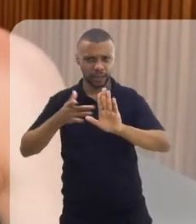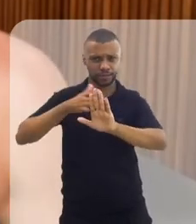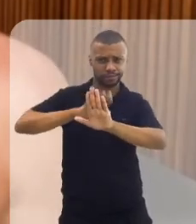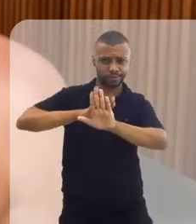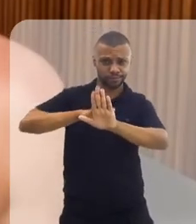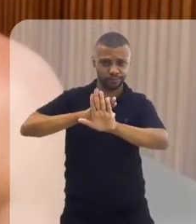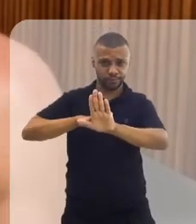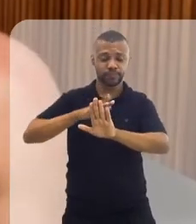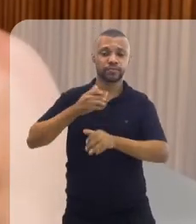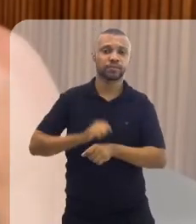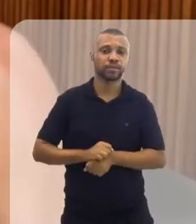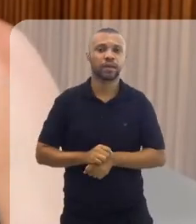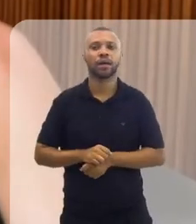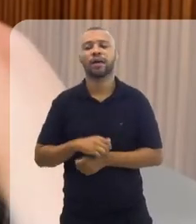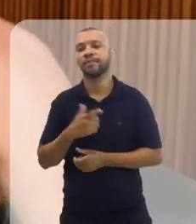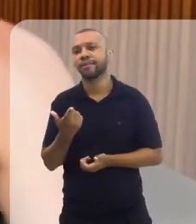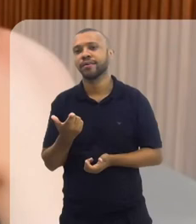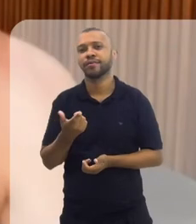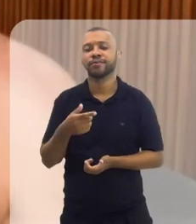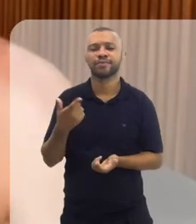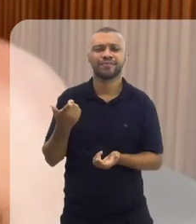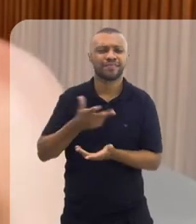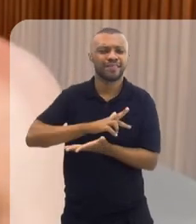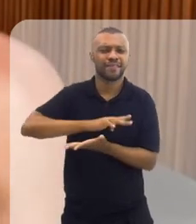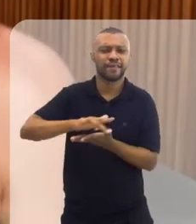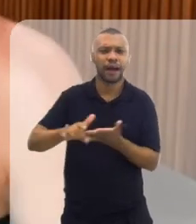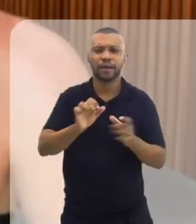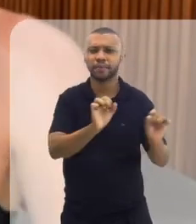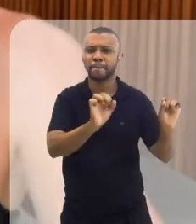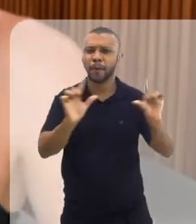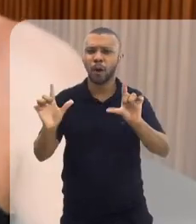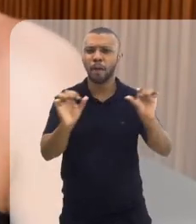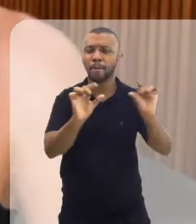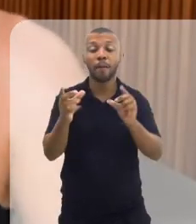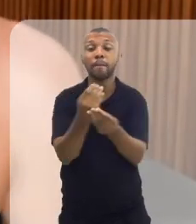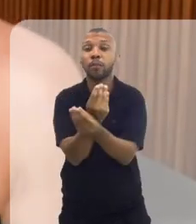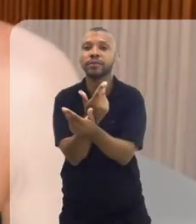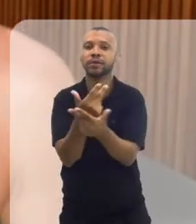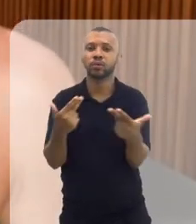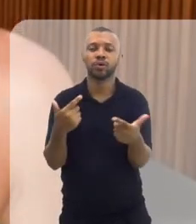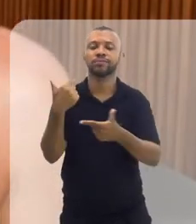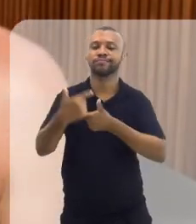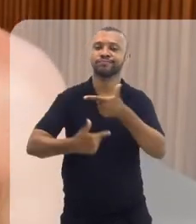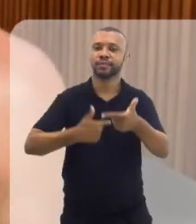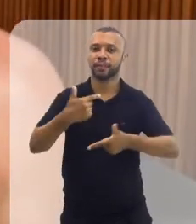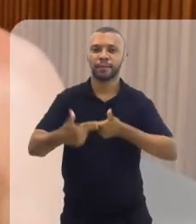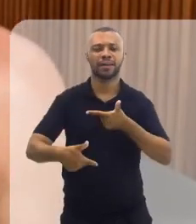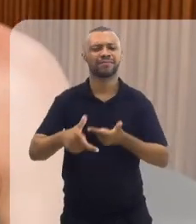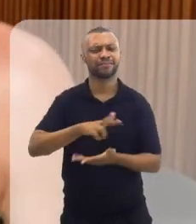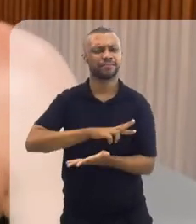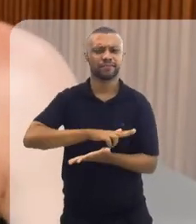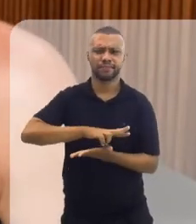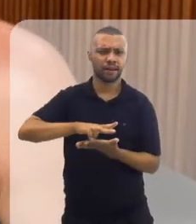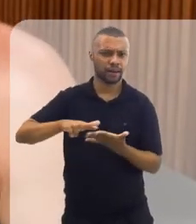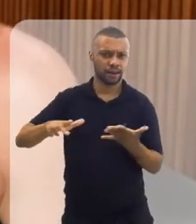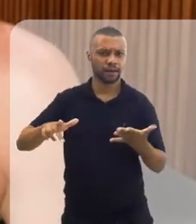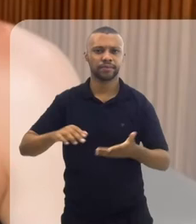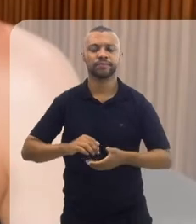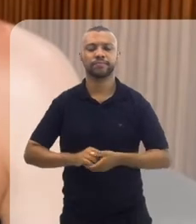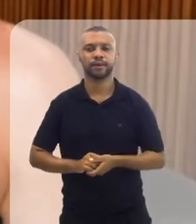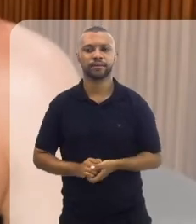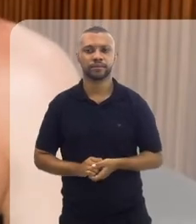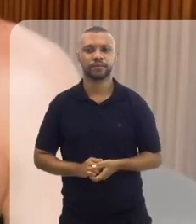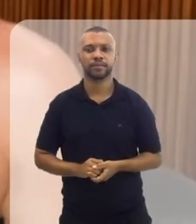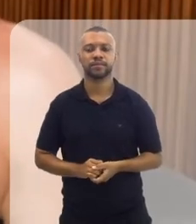Fiz jornalismo, fiz um reality show, quer dizer, eu fiz um bocado de coisas ali dentro.